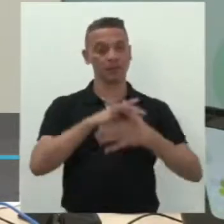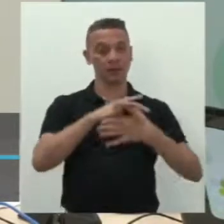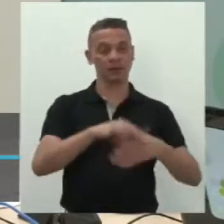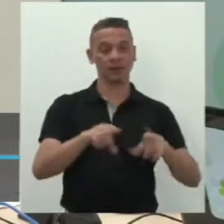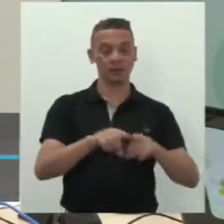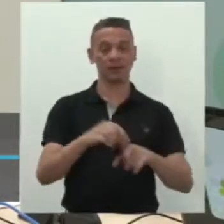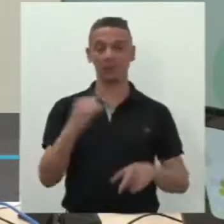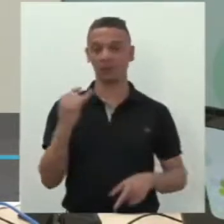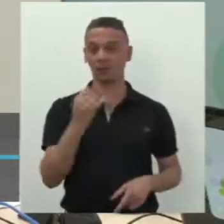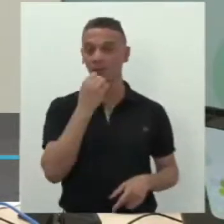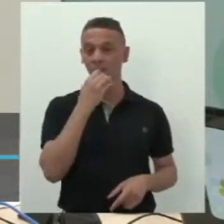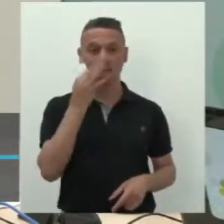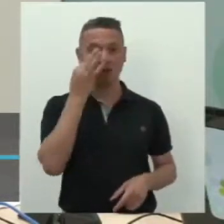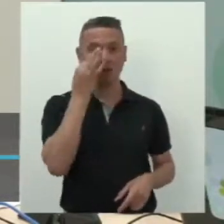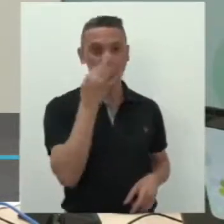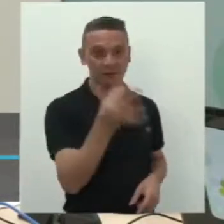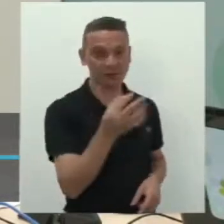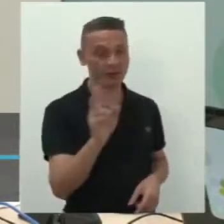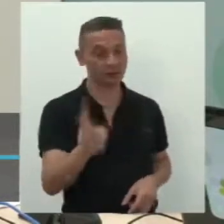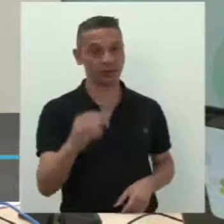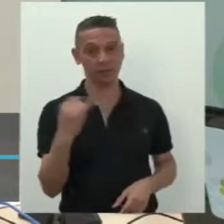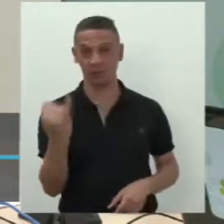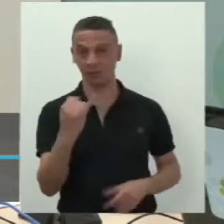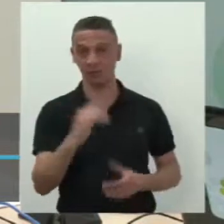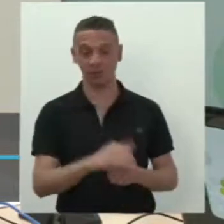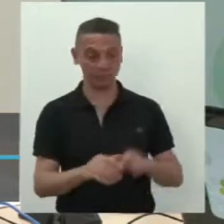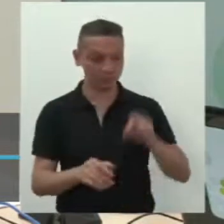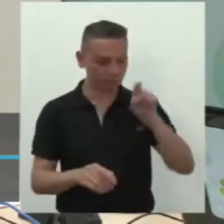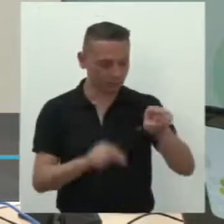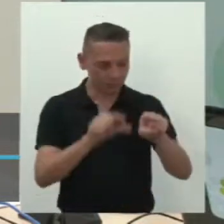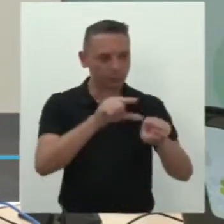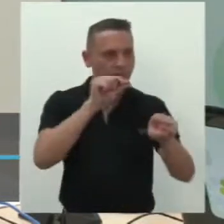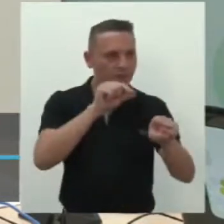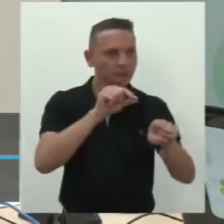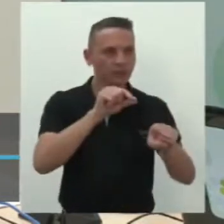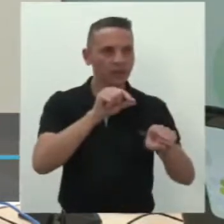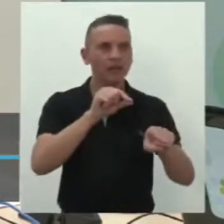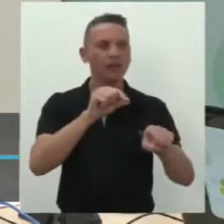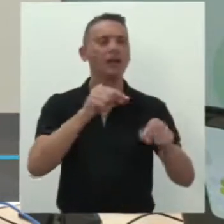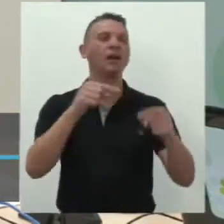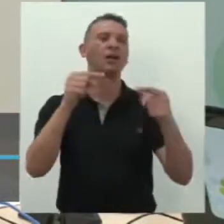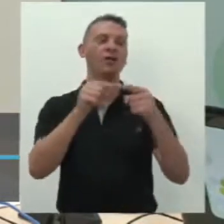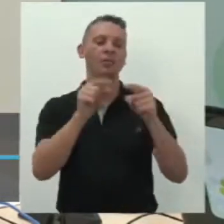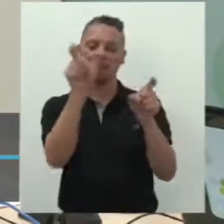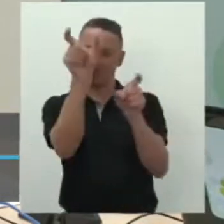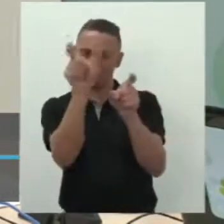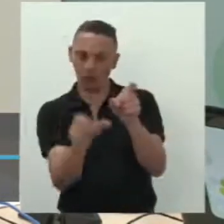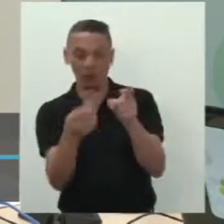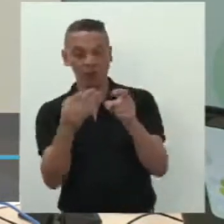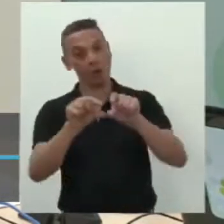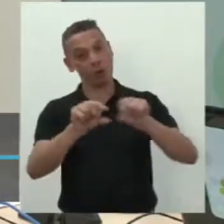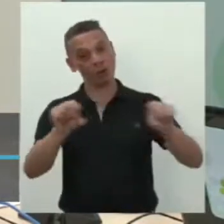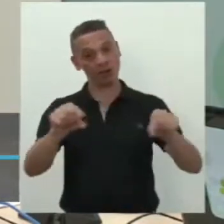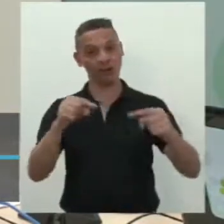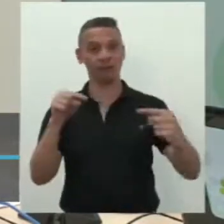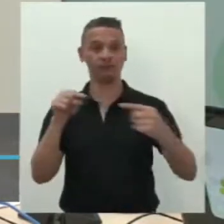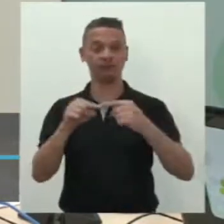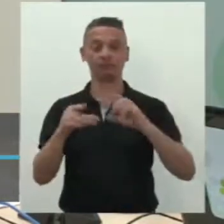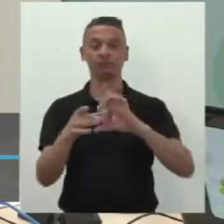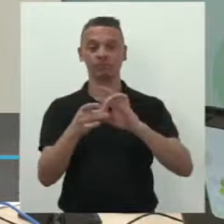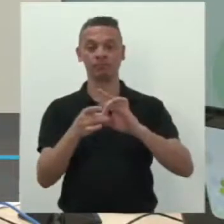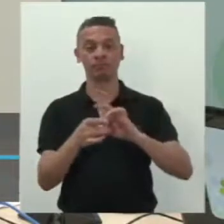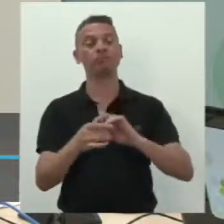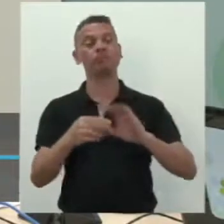sempre a pena você prestar atenção nisso, tá? Selecionou uma célula, ela está vinculada a uma coluna e a uma linha. Esse é a